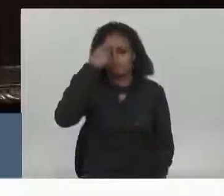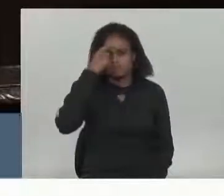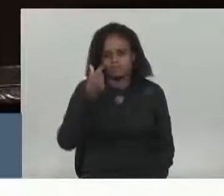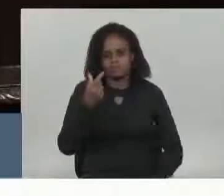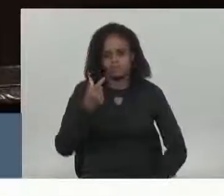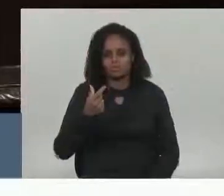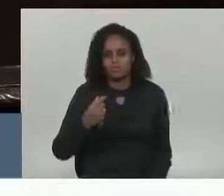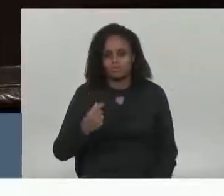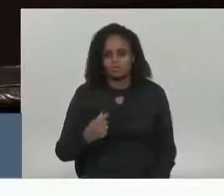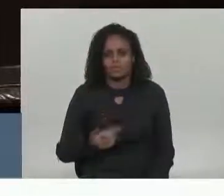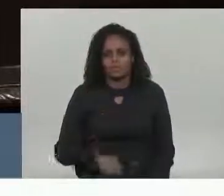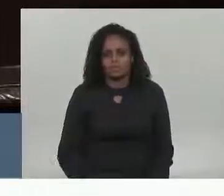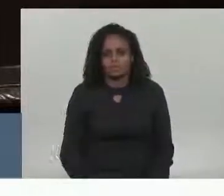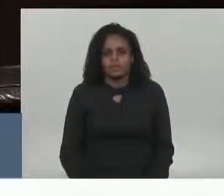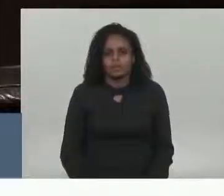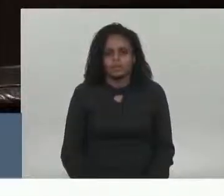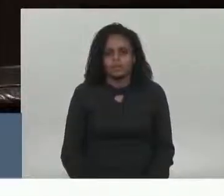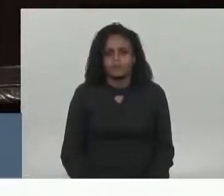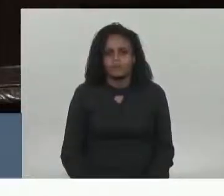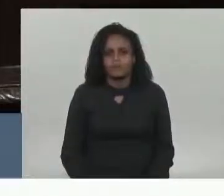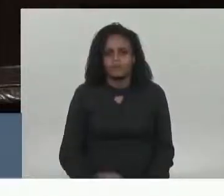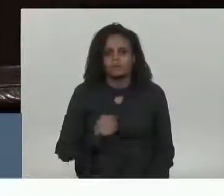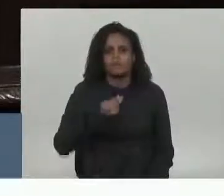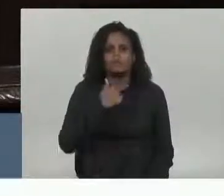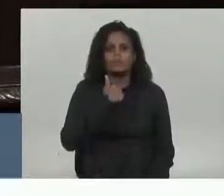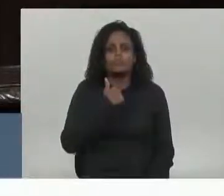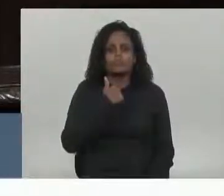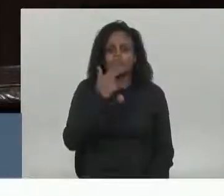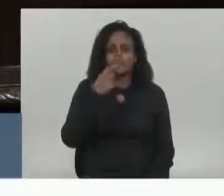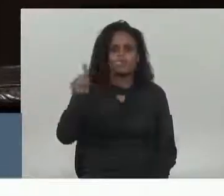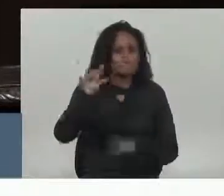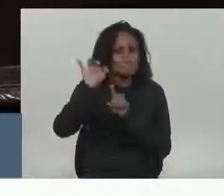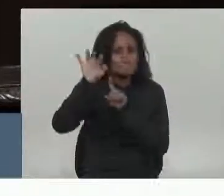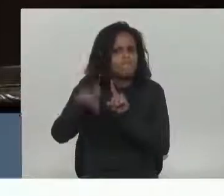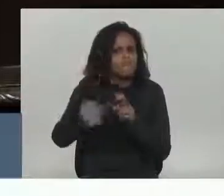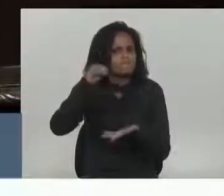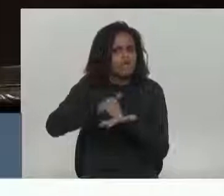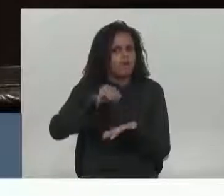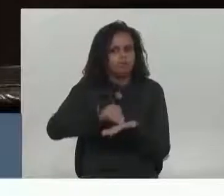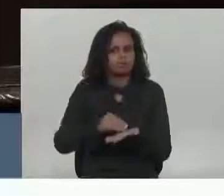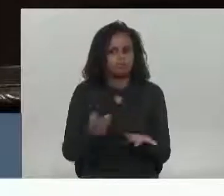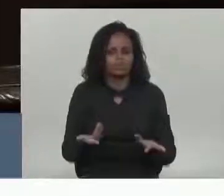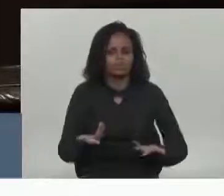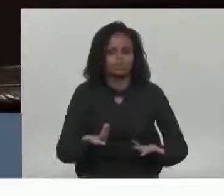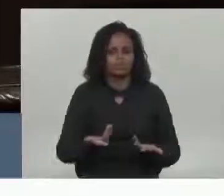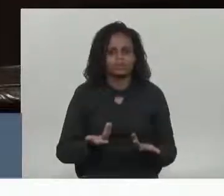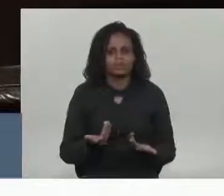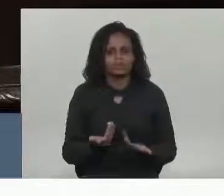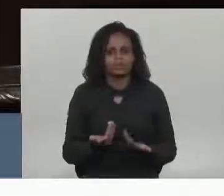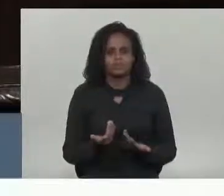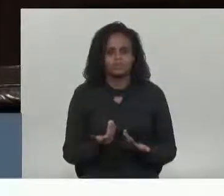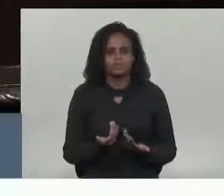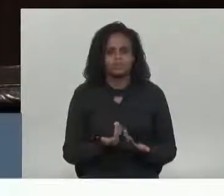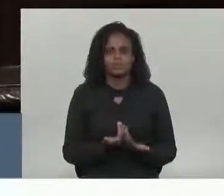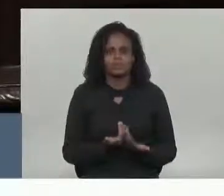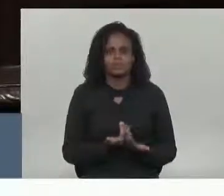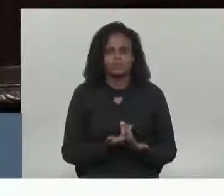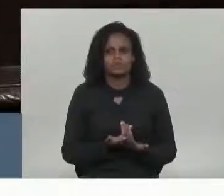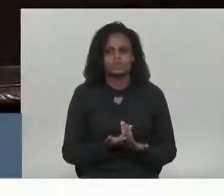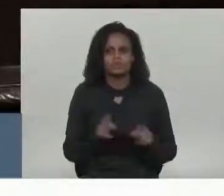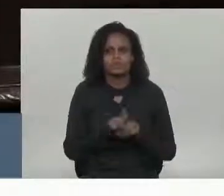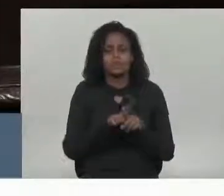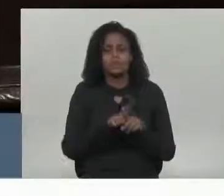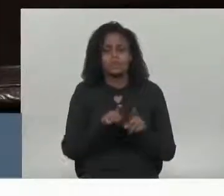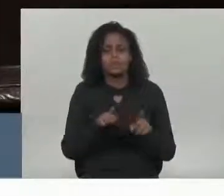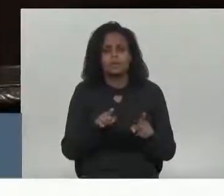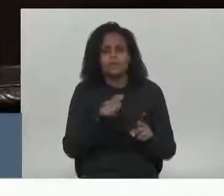posso dizer que o outro não tem fé. Porque ao mesmo tempo eu poderia dizer a este que está num partido